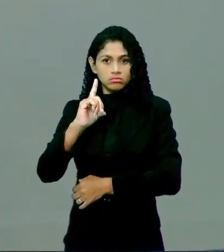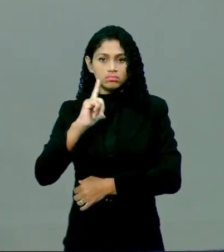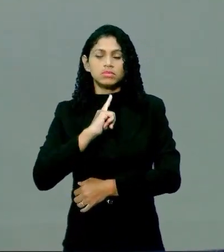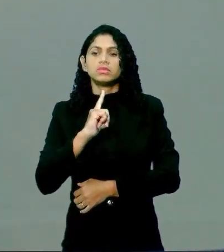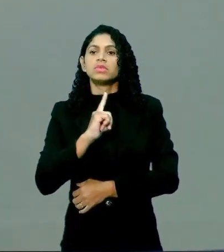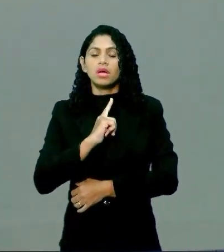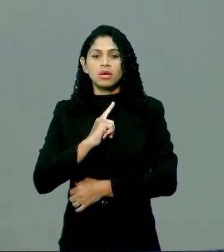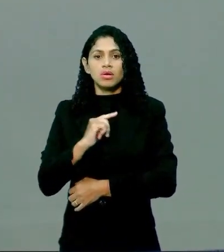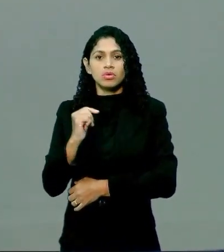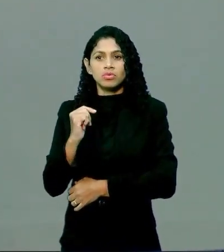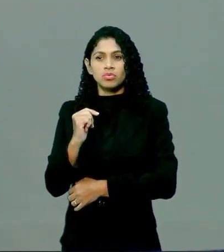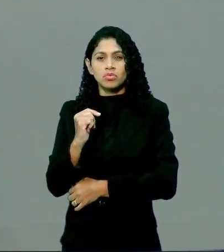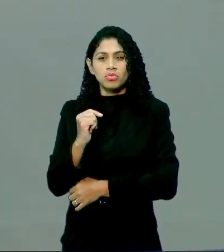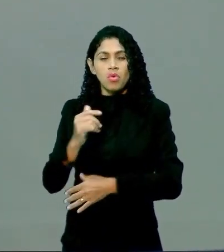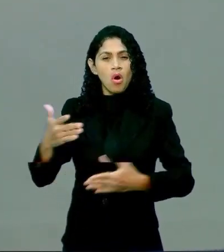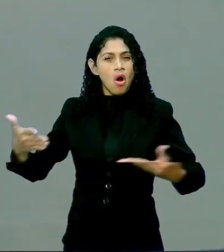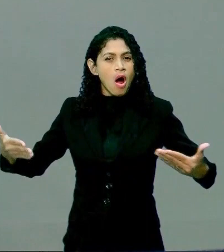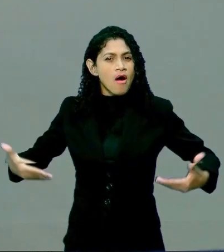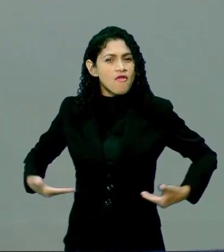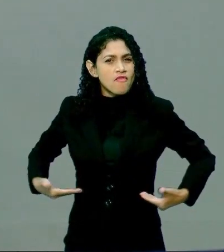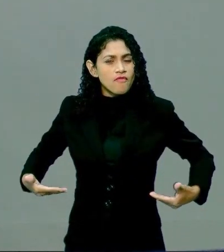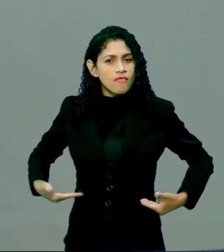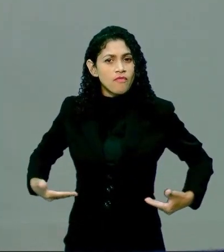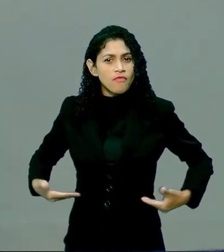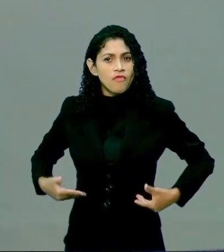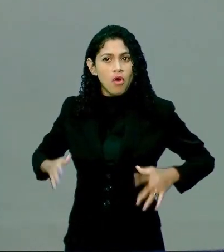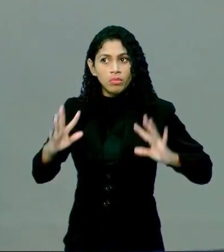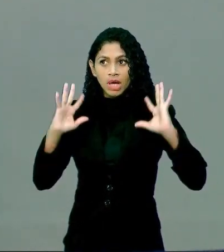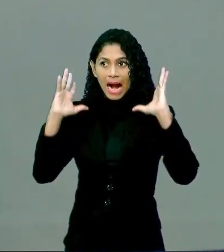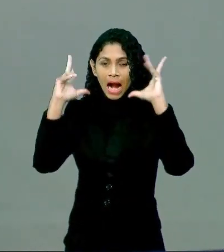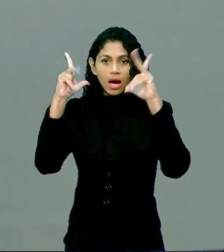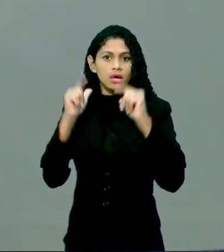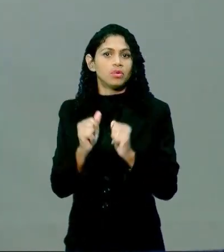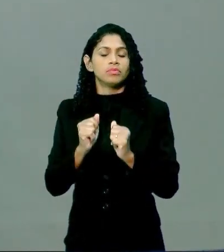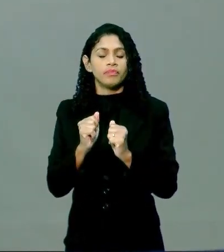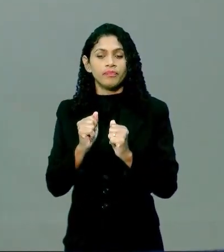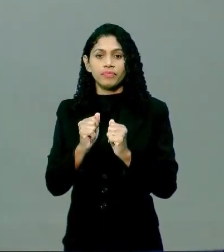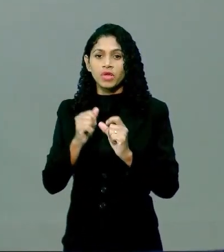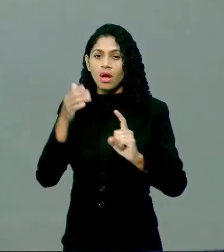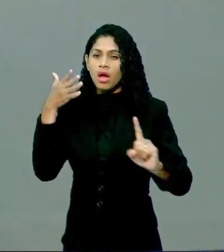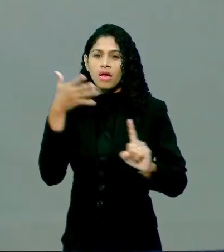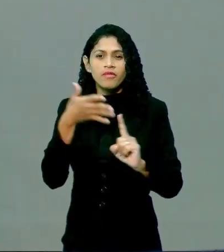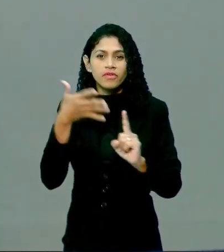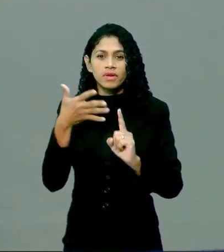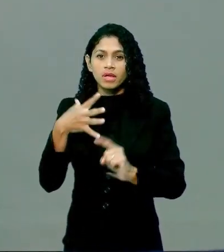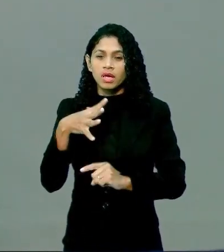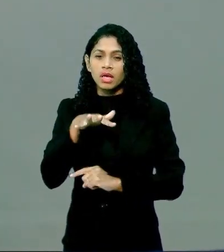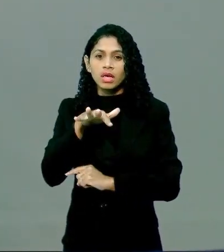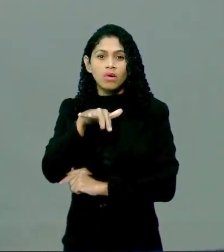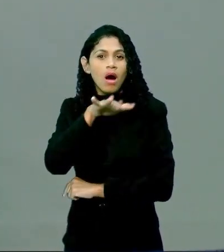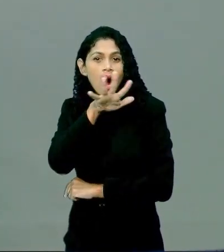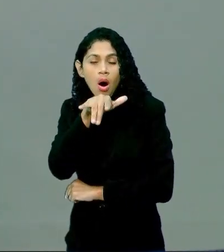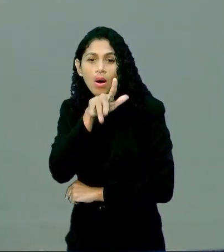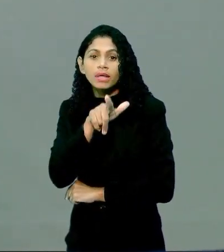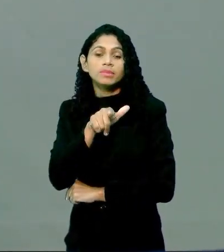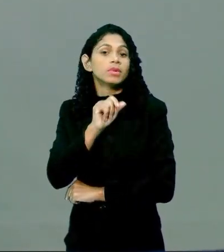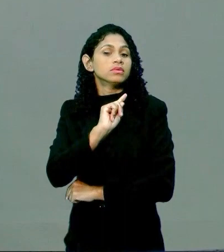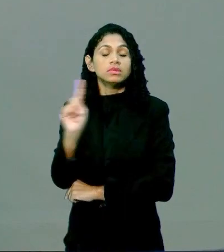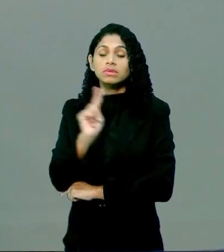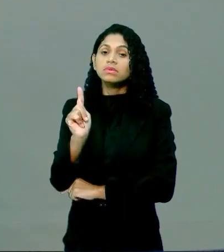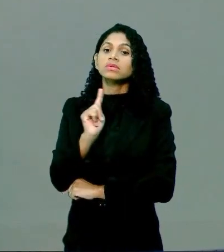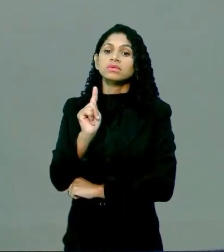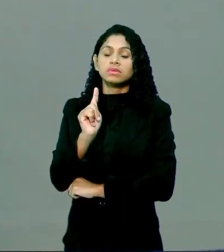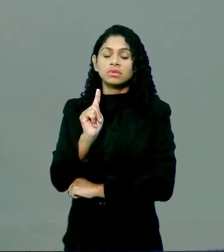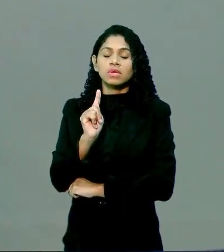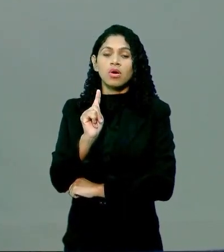refiro aí ao animal em si. Eu quero dizer que eu estou com muita fome. E não que eu sou aí de fato um